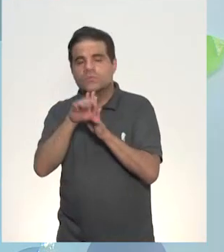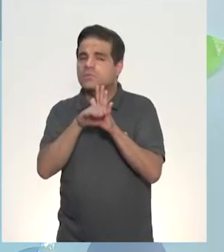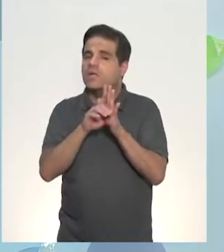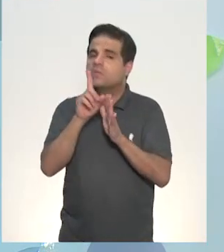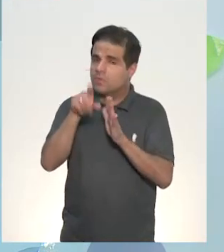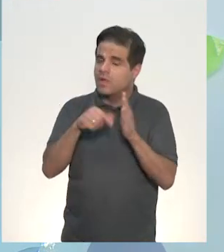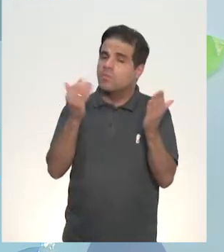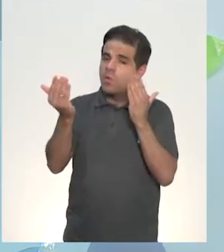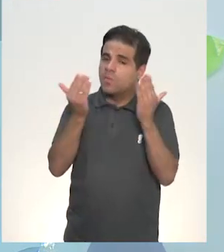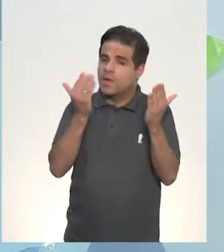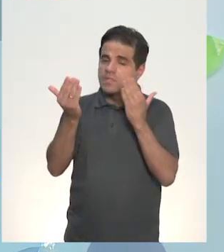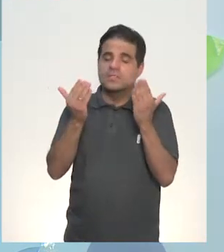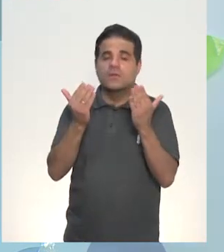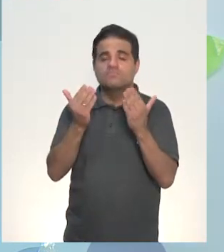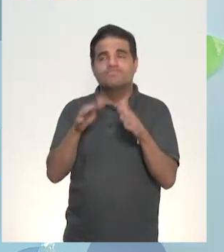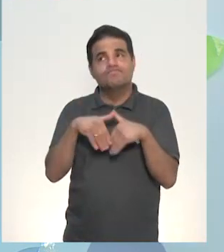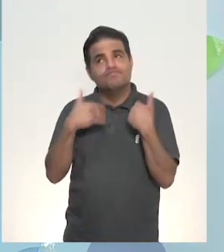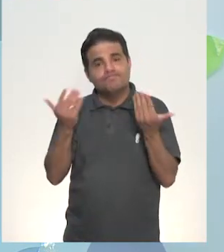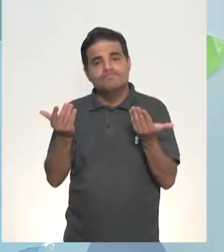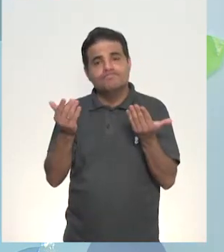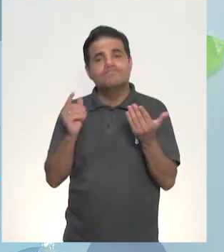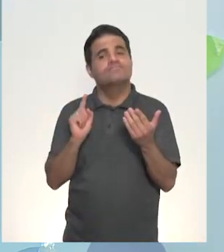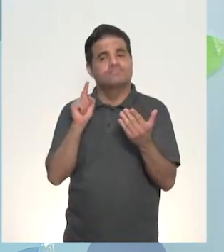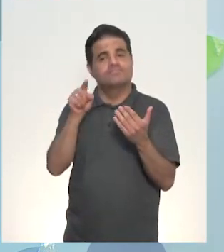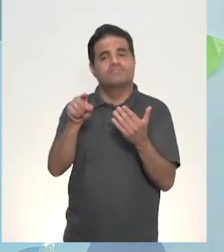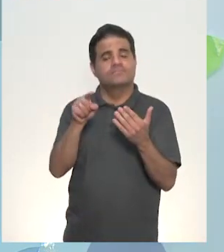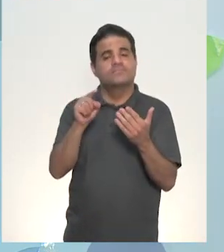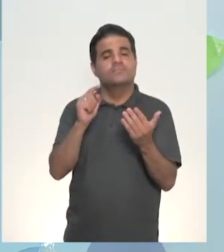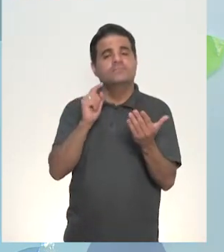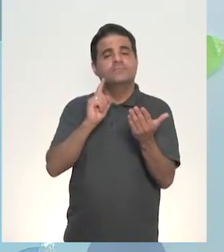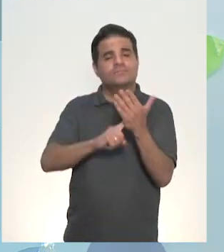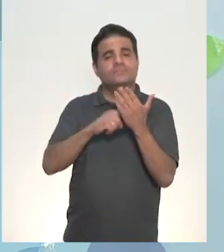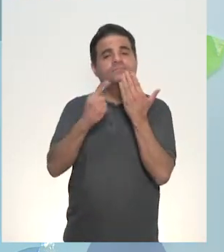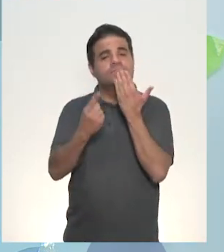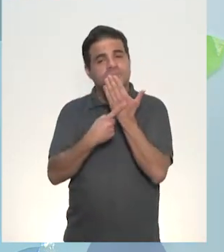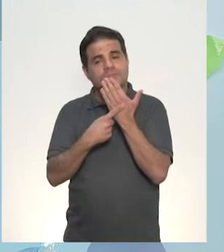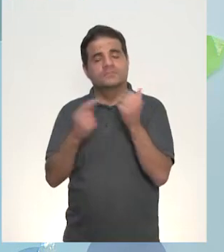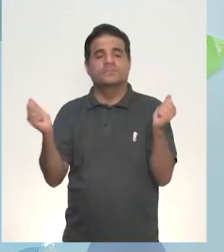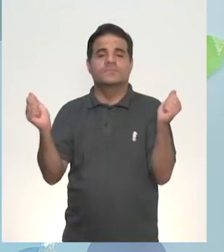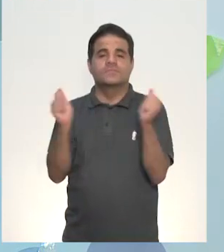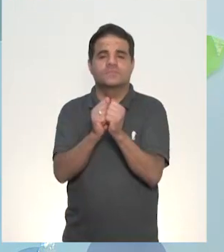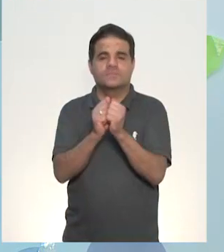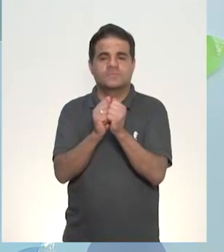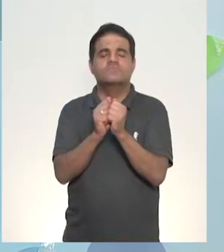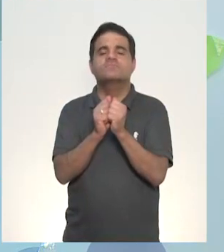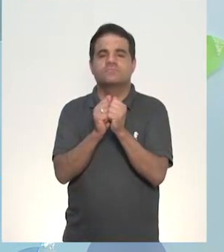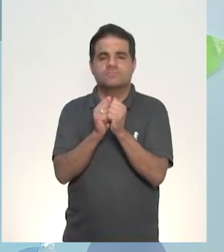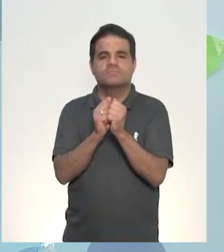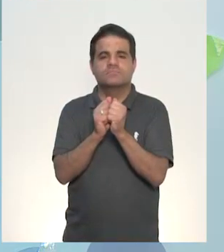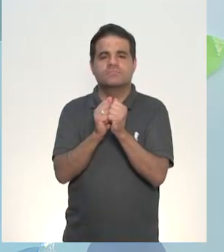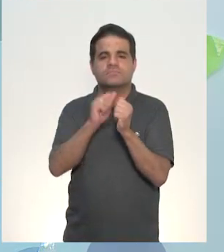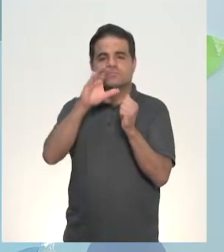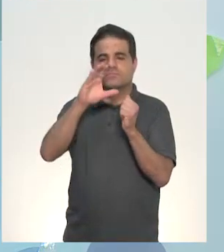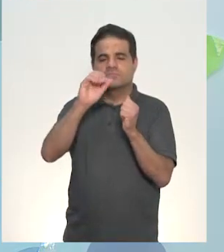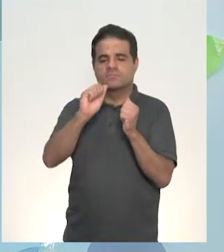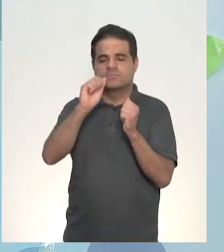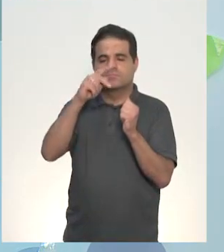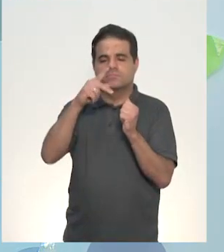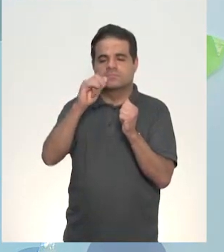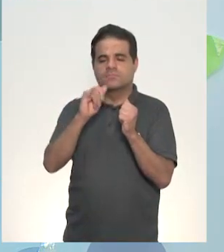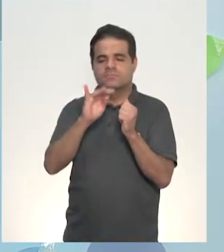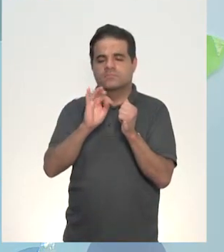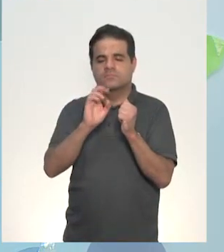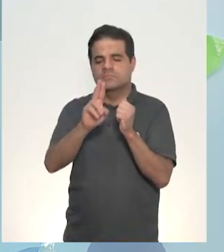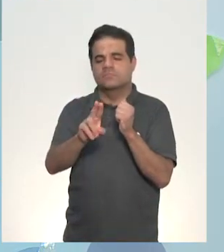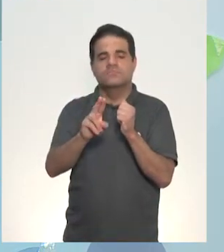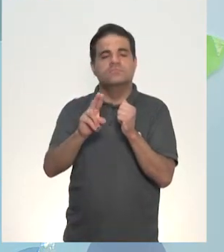é uma comparação sem como, mas a comparação está aqui. A metáfora está aqui, está junto, tá certo? Capitu tem olhos de cigana